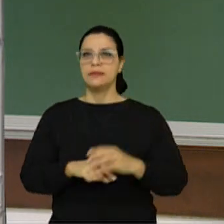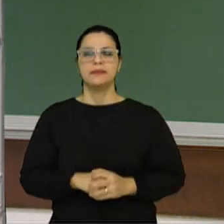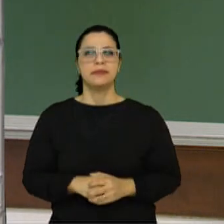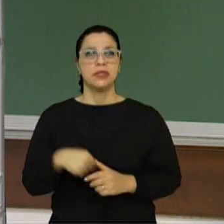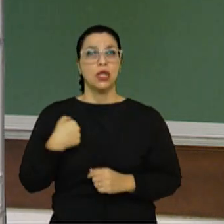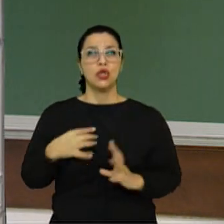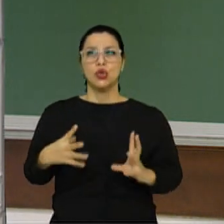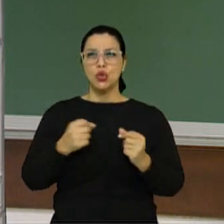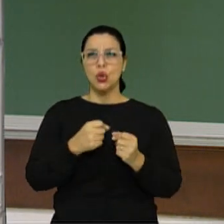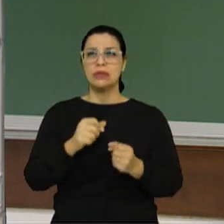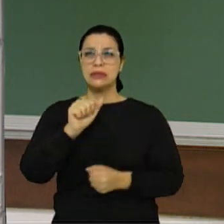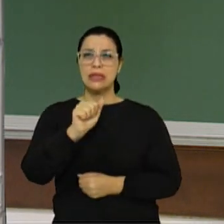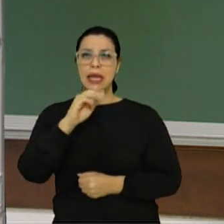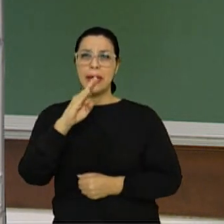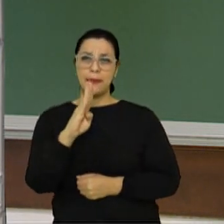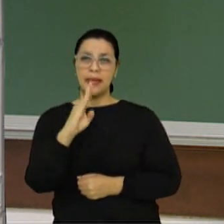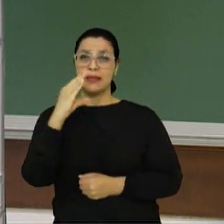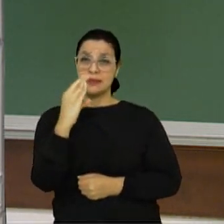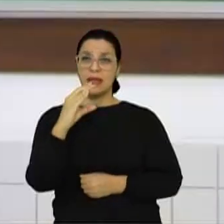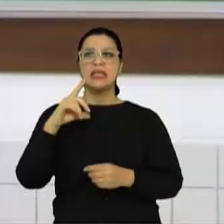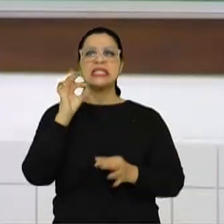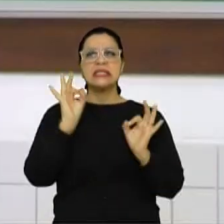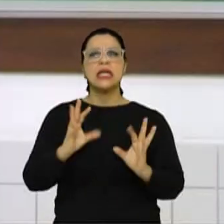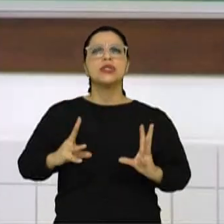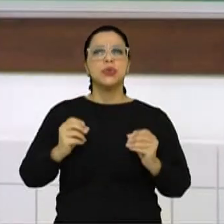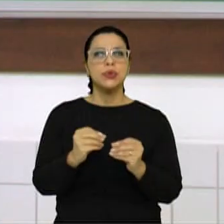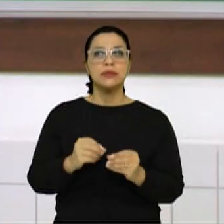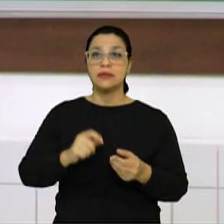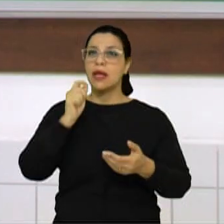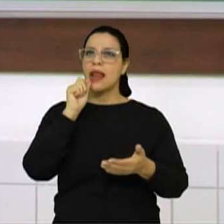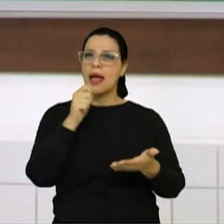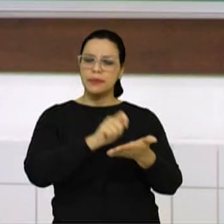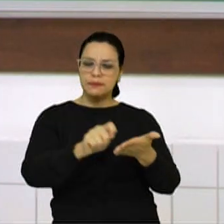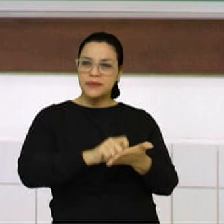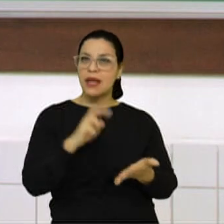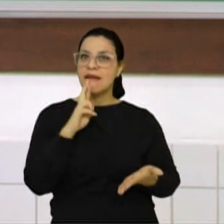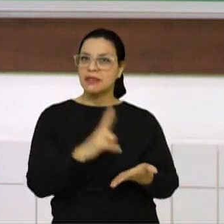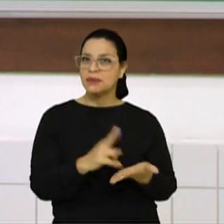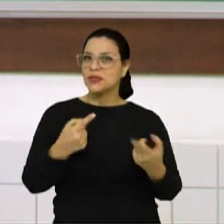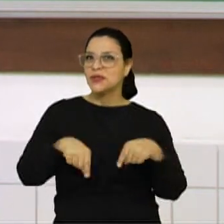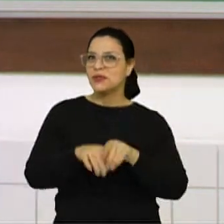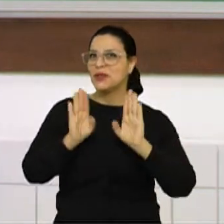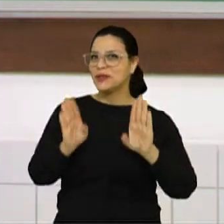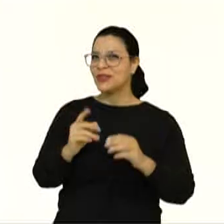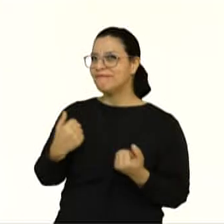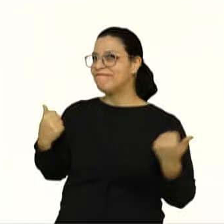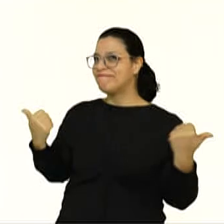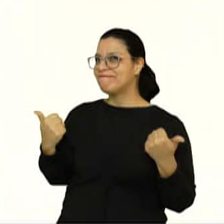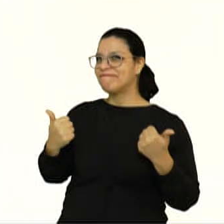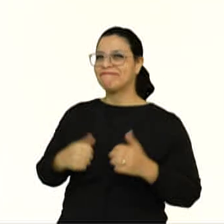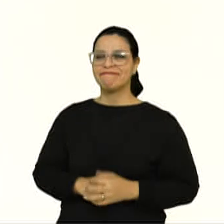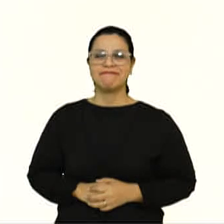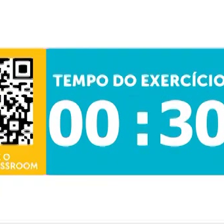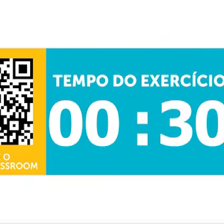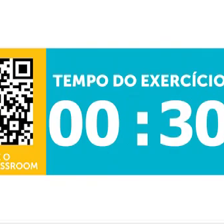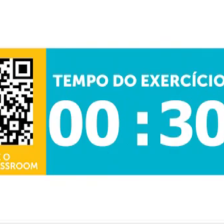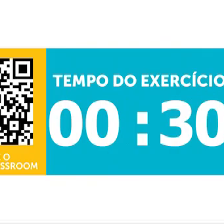D. Todas as alternativas estão corretas. Pega o seu lápis, anota a resposta. Sucesso! Volto já!